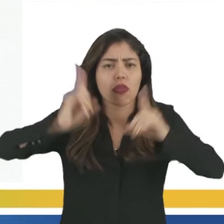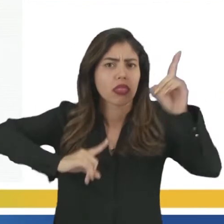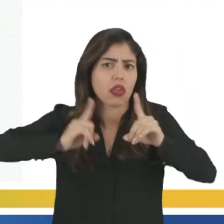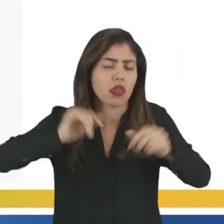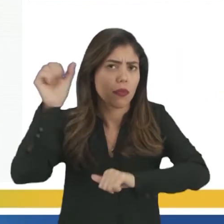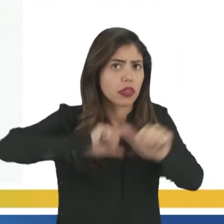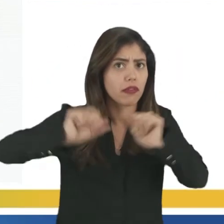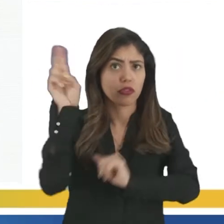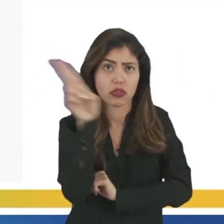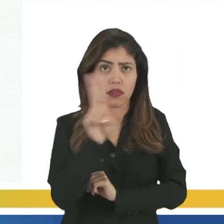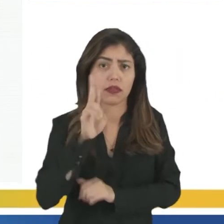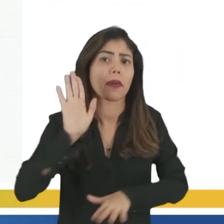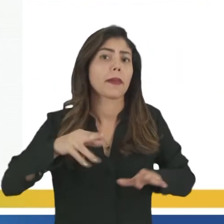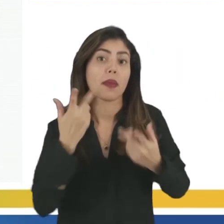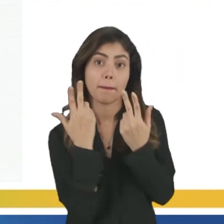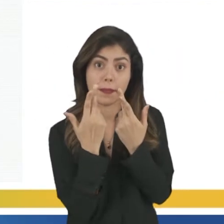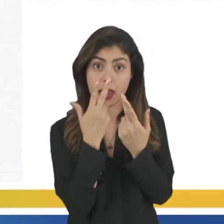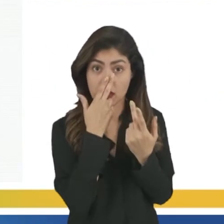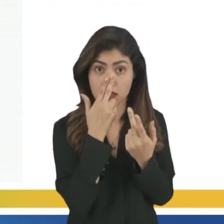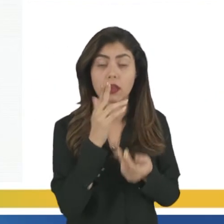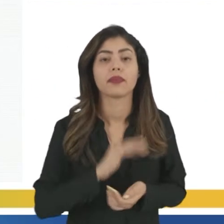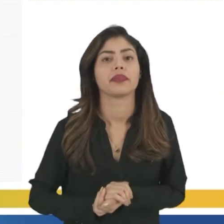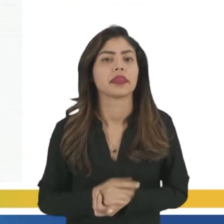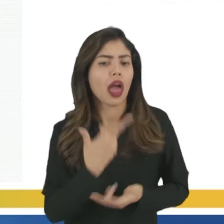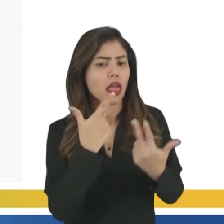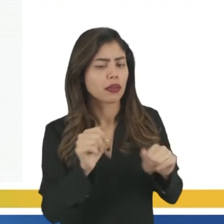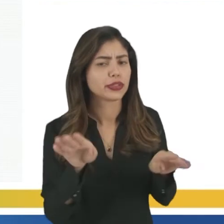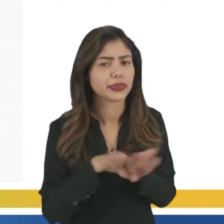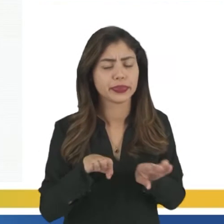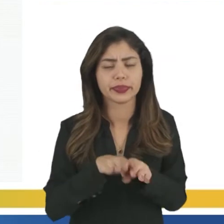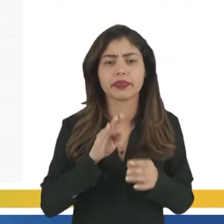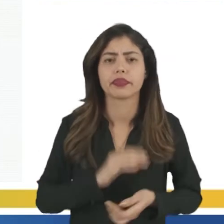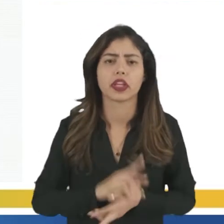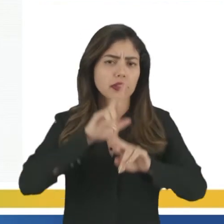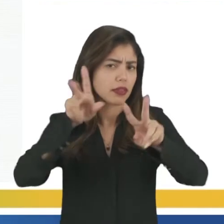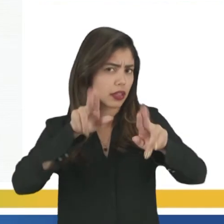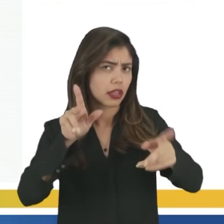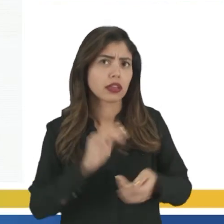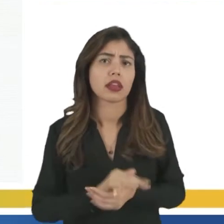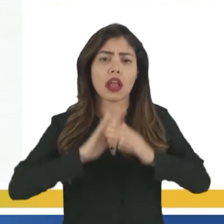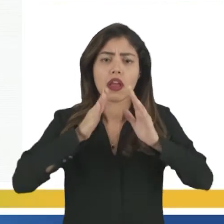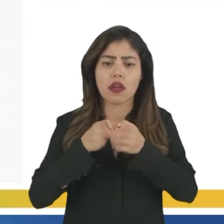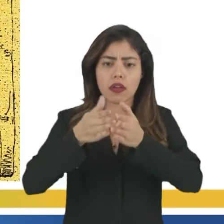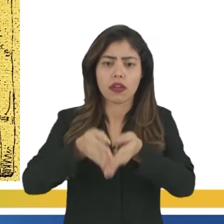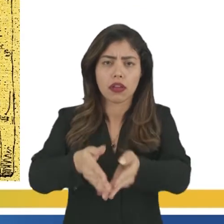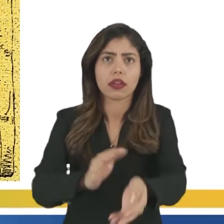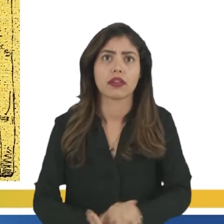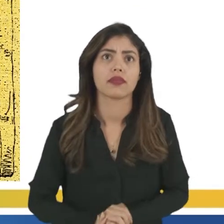vezes mudavam de nome, mas eram semelhantes, e a linguagem também, tá? O que diferenciava eles era a navegação.